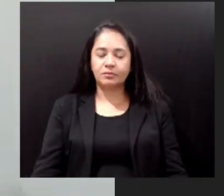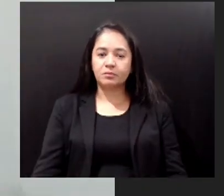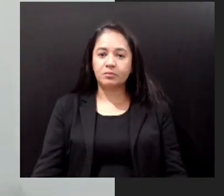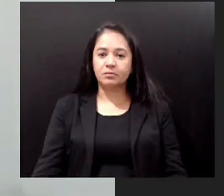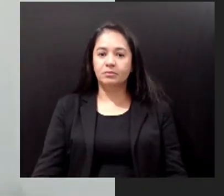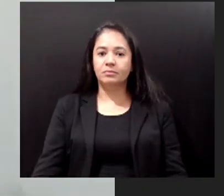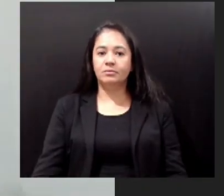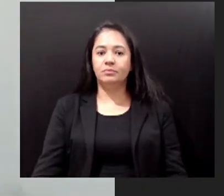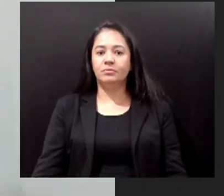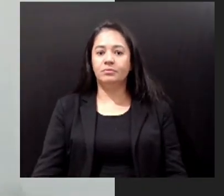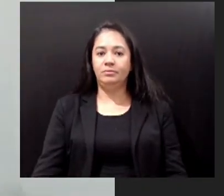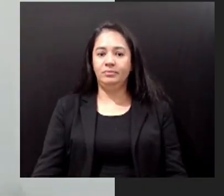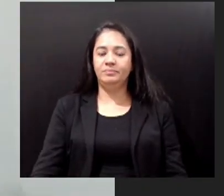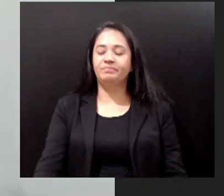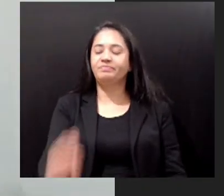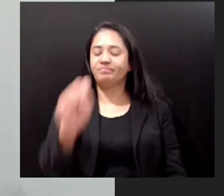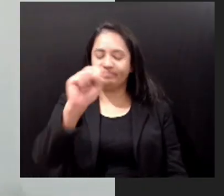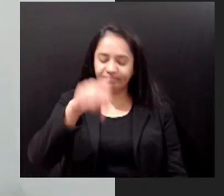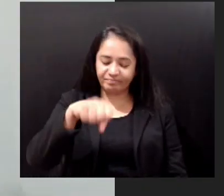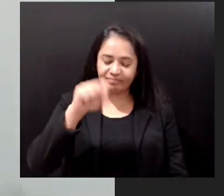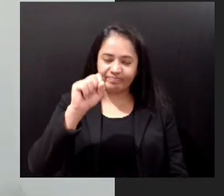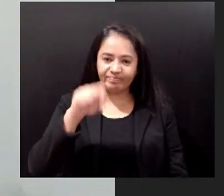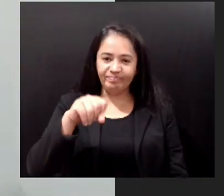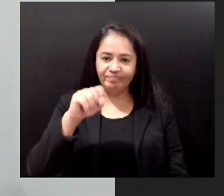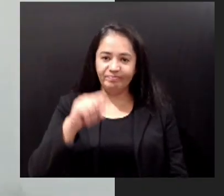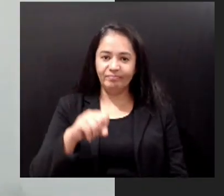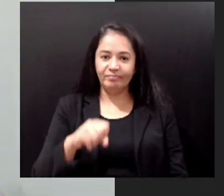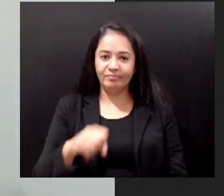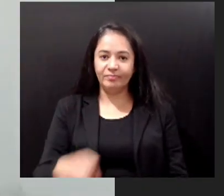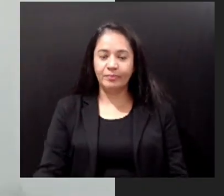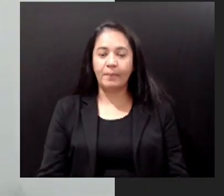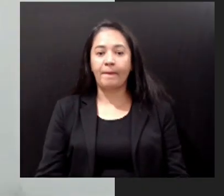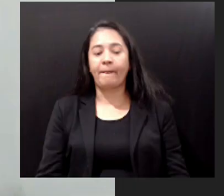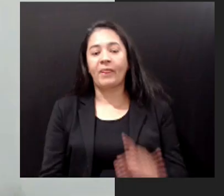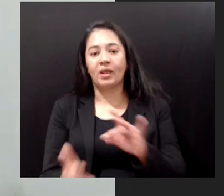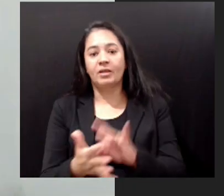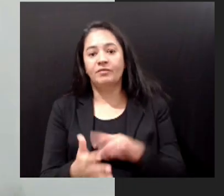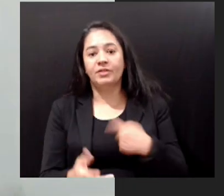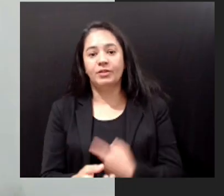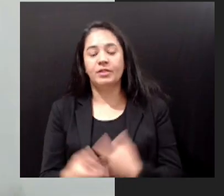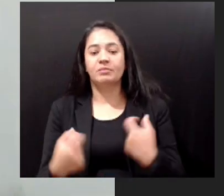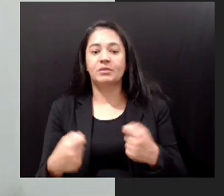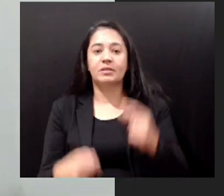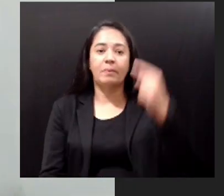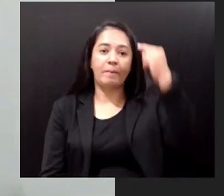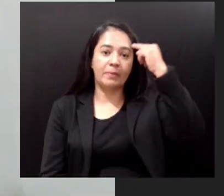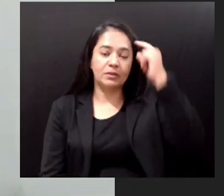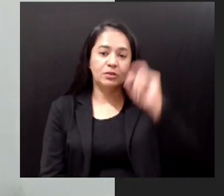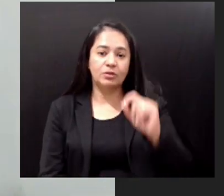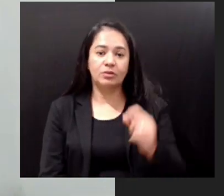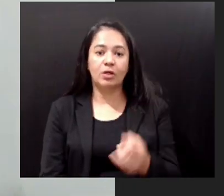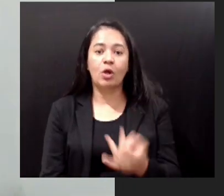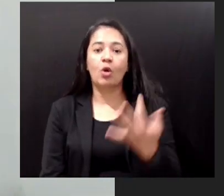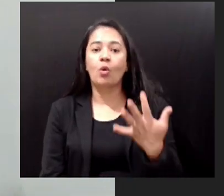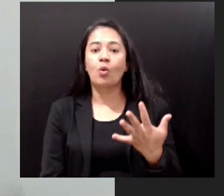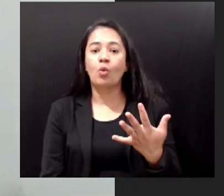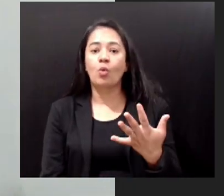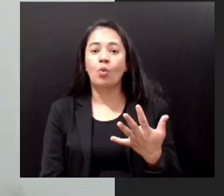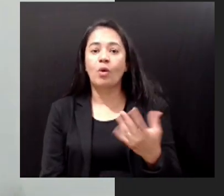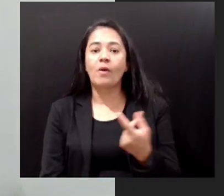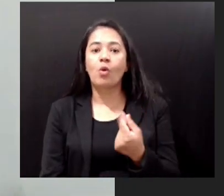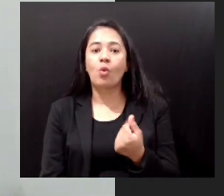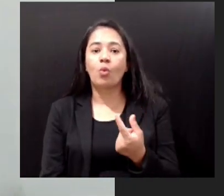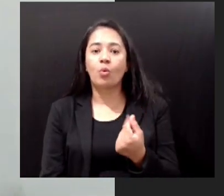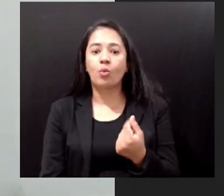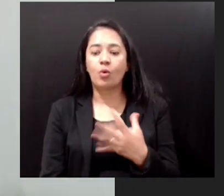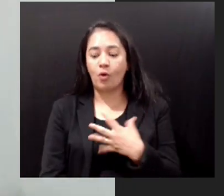Claro que é. Em verdade, nós precisamos pensar qual é o custo do filho,